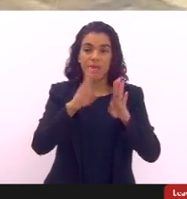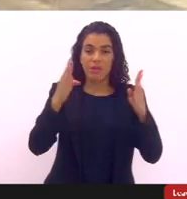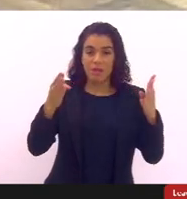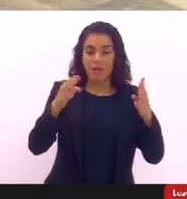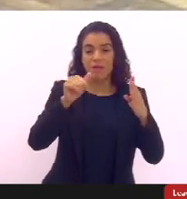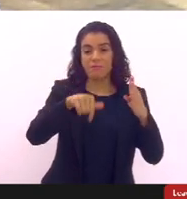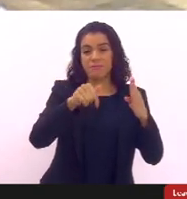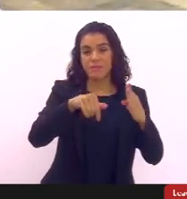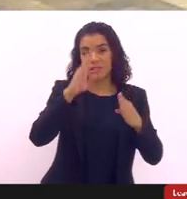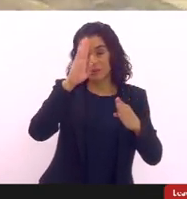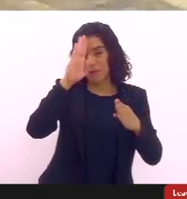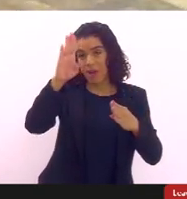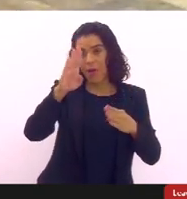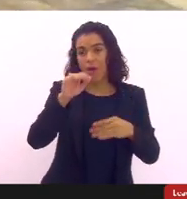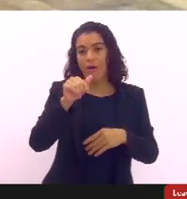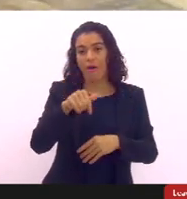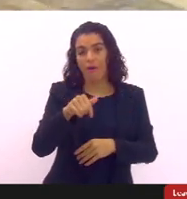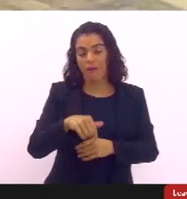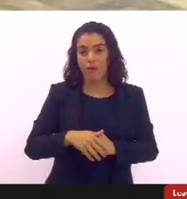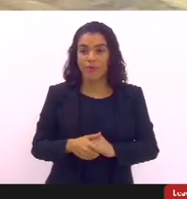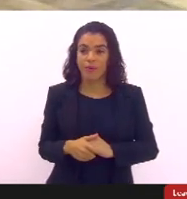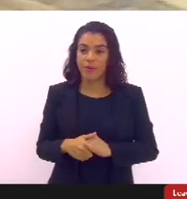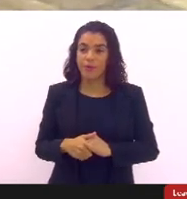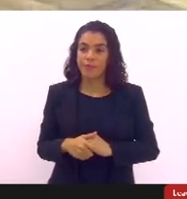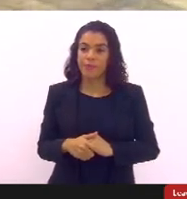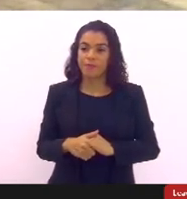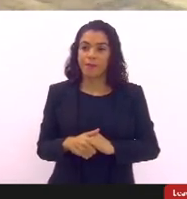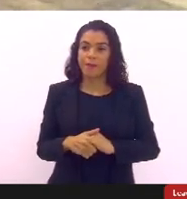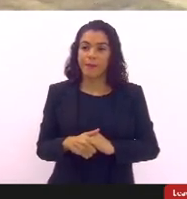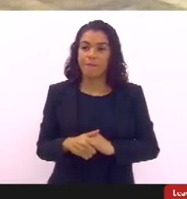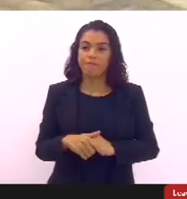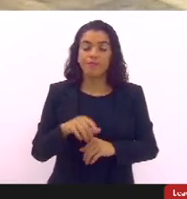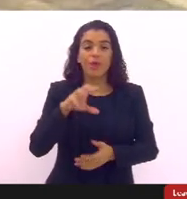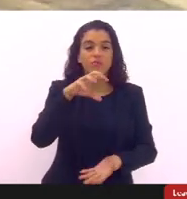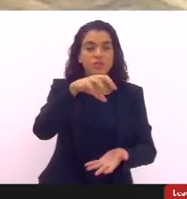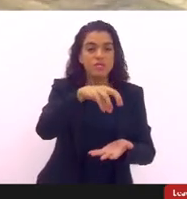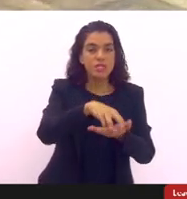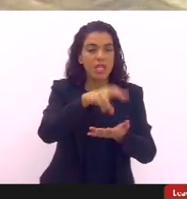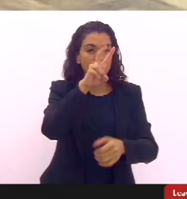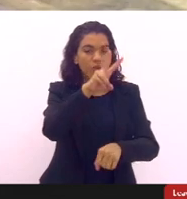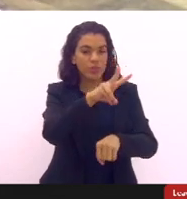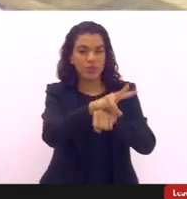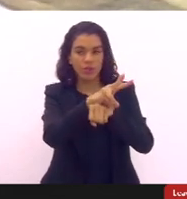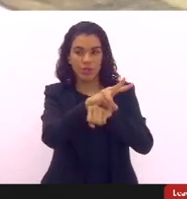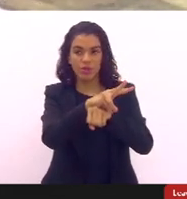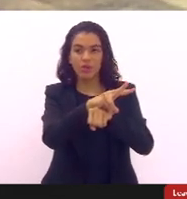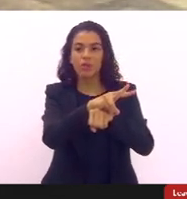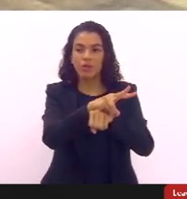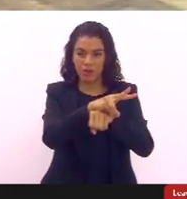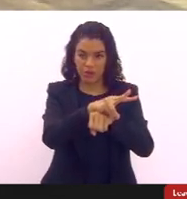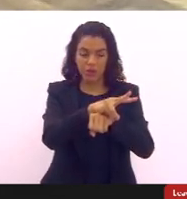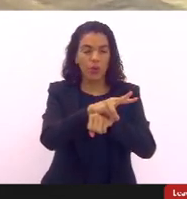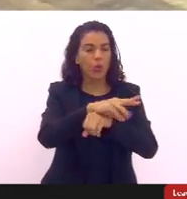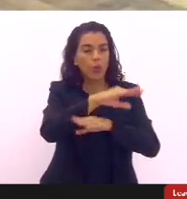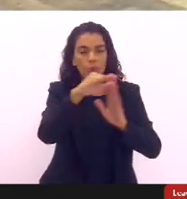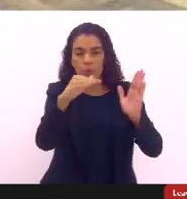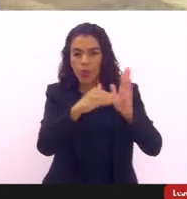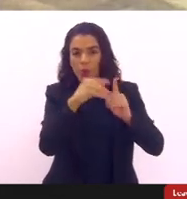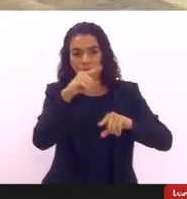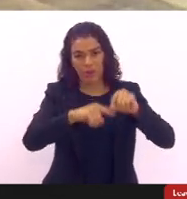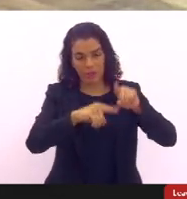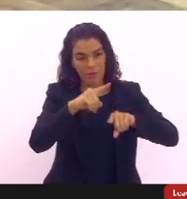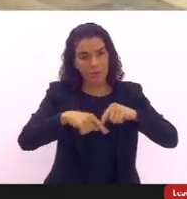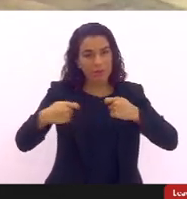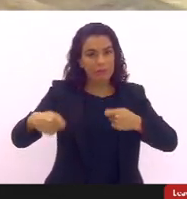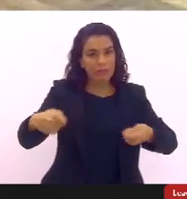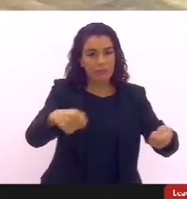Benfica, que a gente lá está redesenhando lá um centro de observação com todos os equipamentos, né, necessários